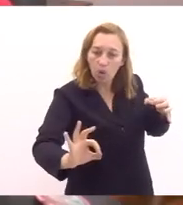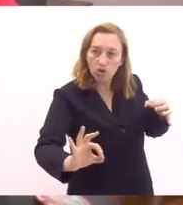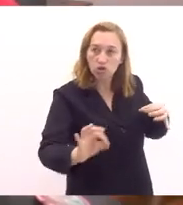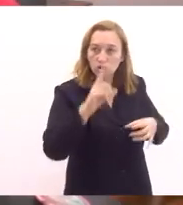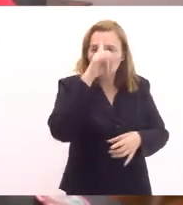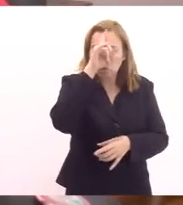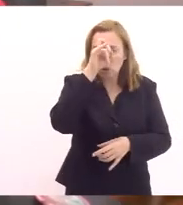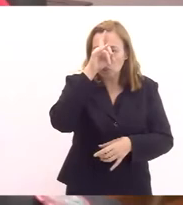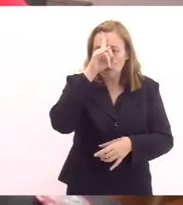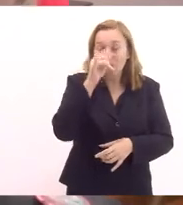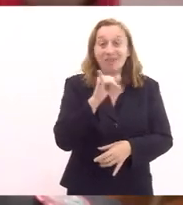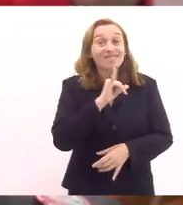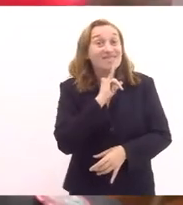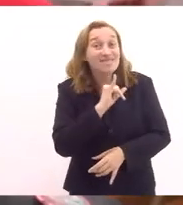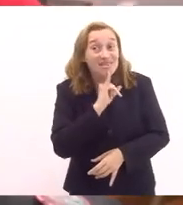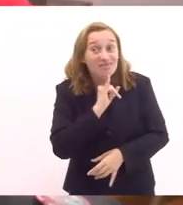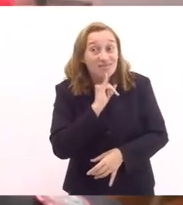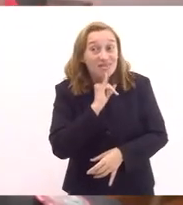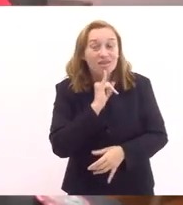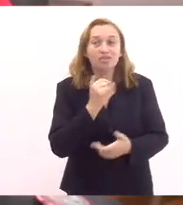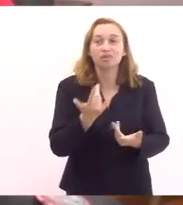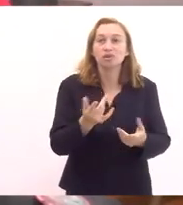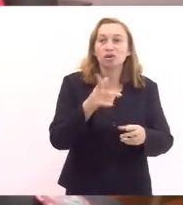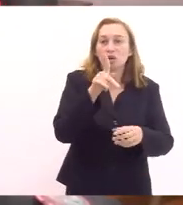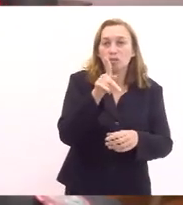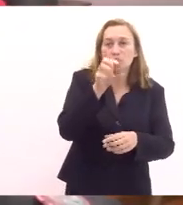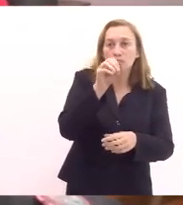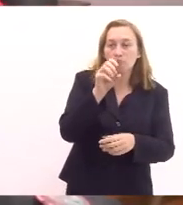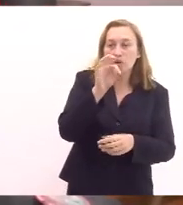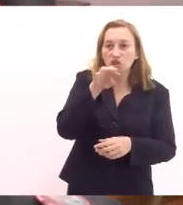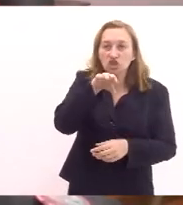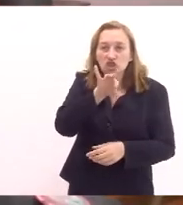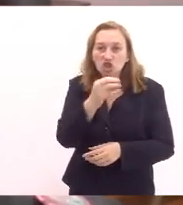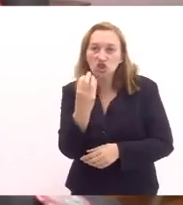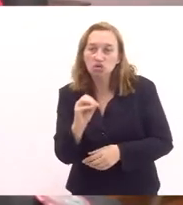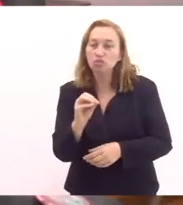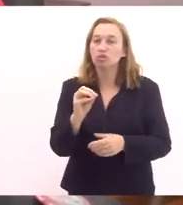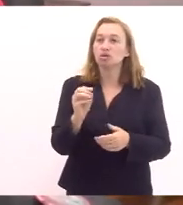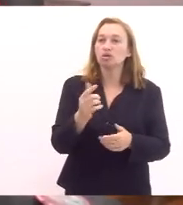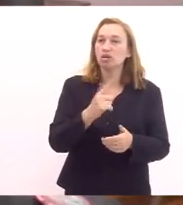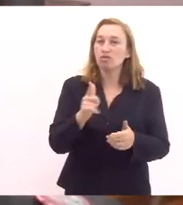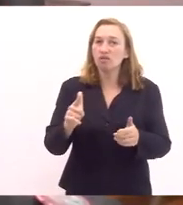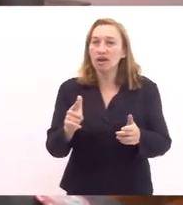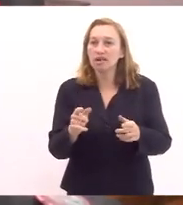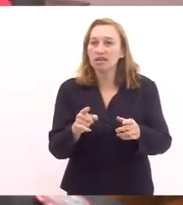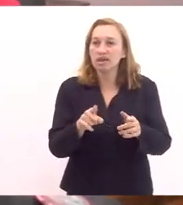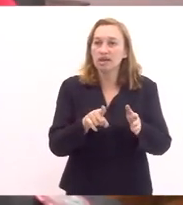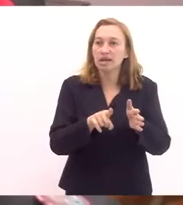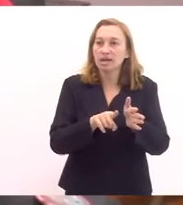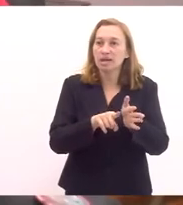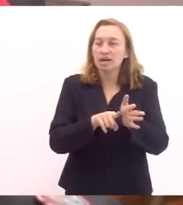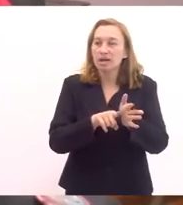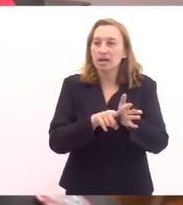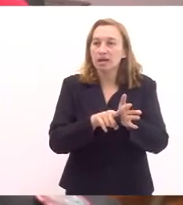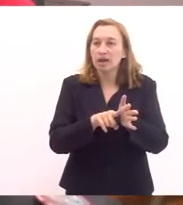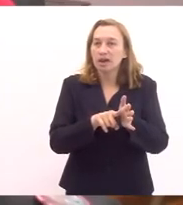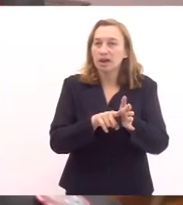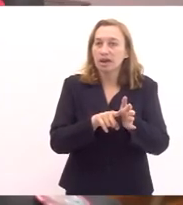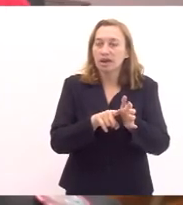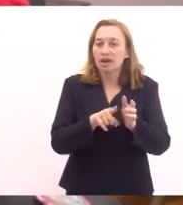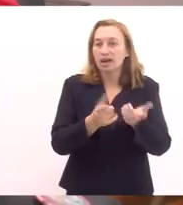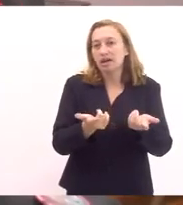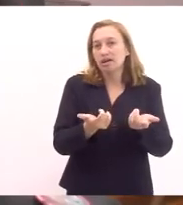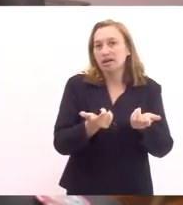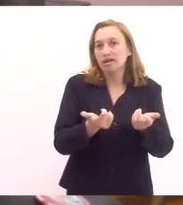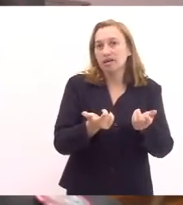e que infelizmente assim os postinhos não faz consulta de alto risco Então